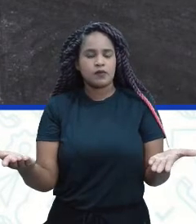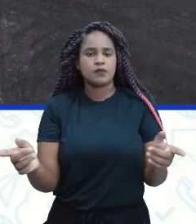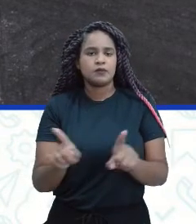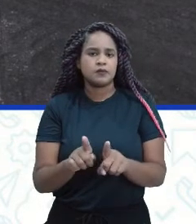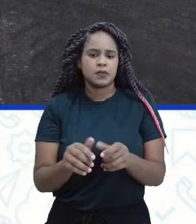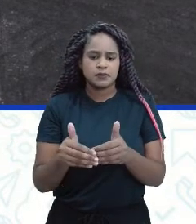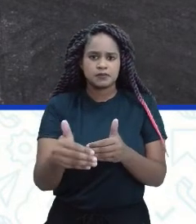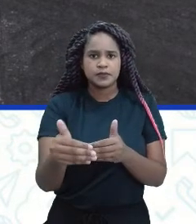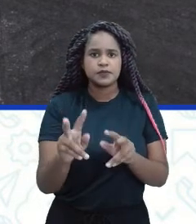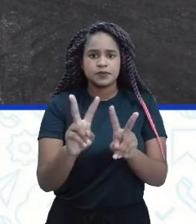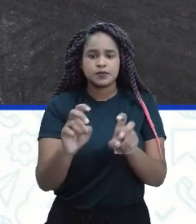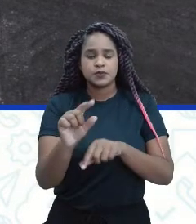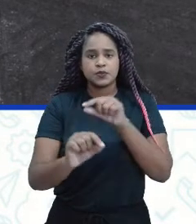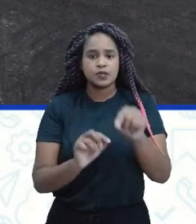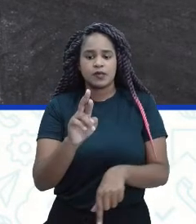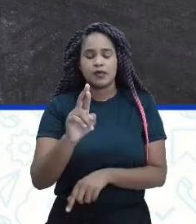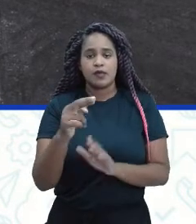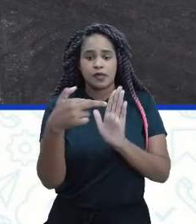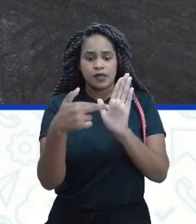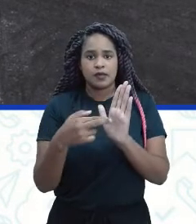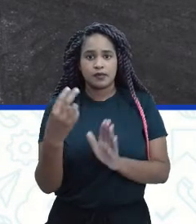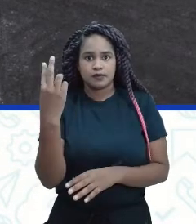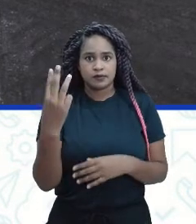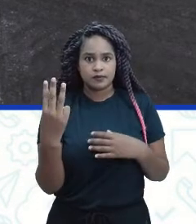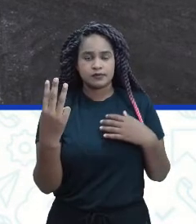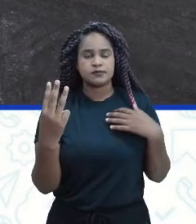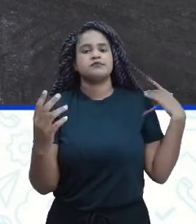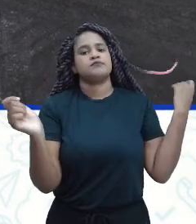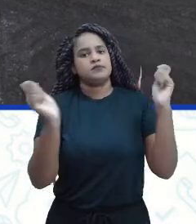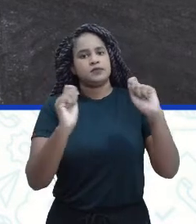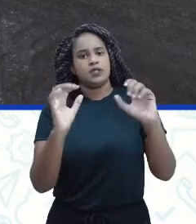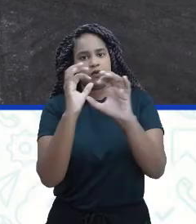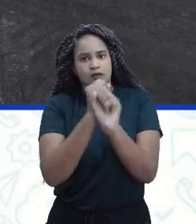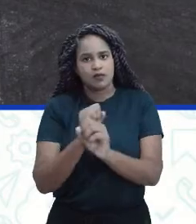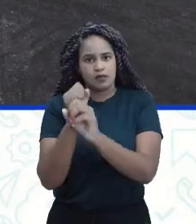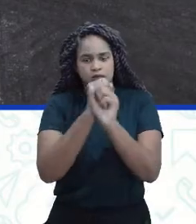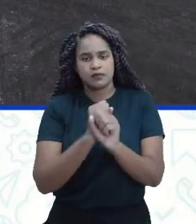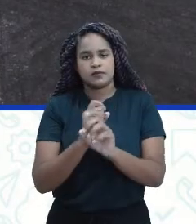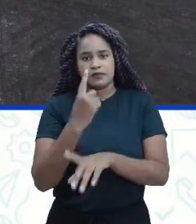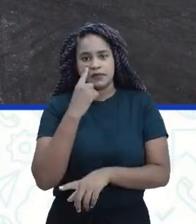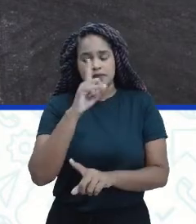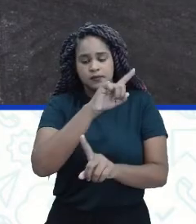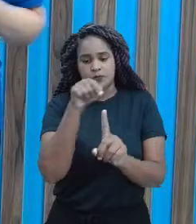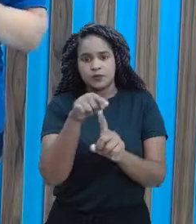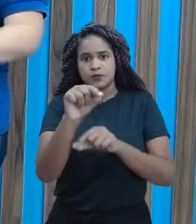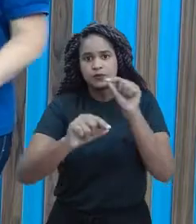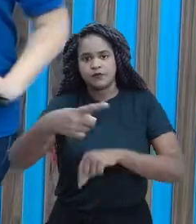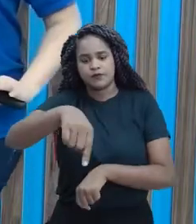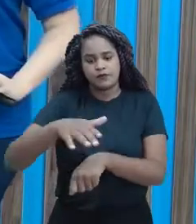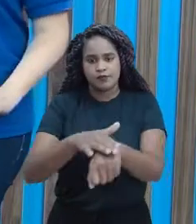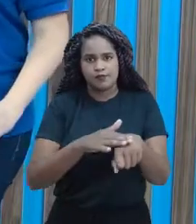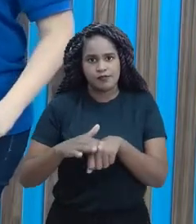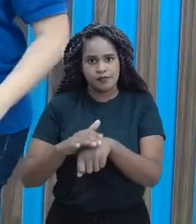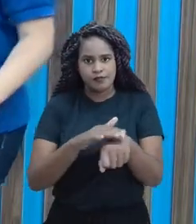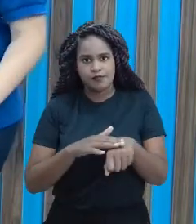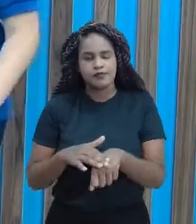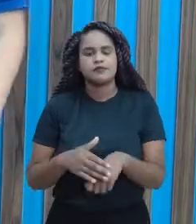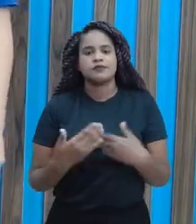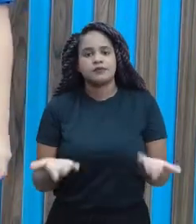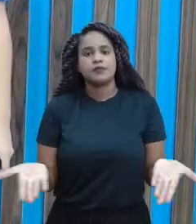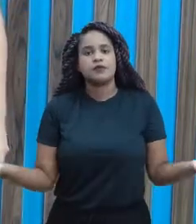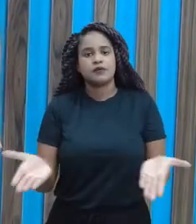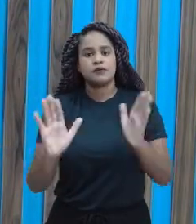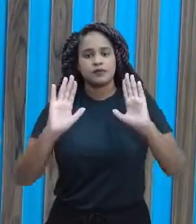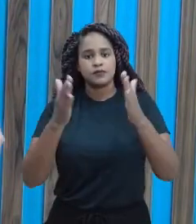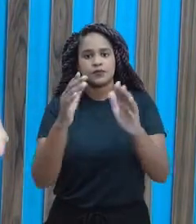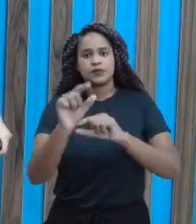aulas, a regrinha de 3, né, gente? Que a gente também pode calcular aí. Porém, a ideia é que você ganhe autonomia nessa aula. Então, a gente vai